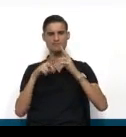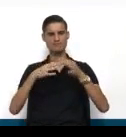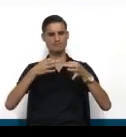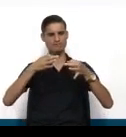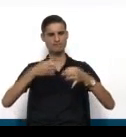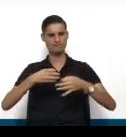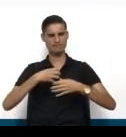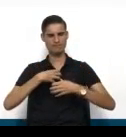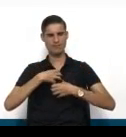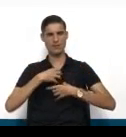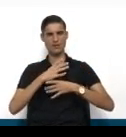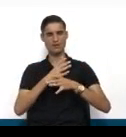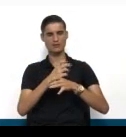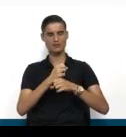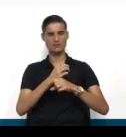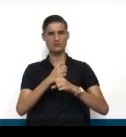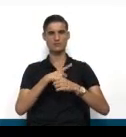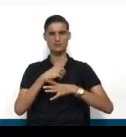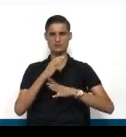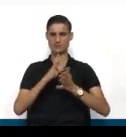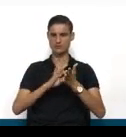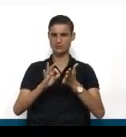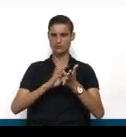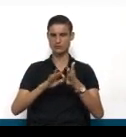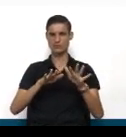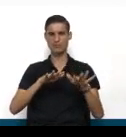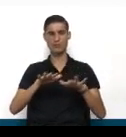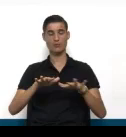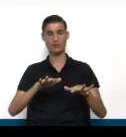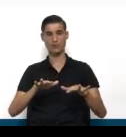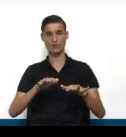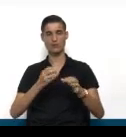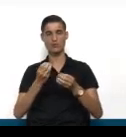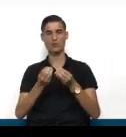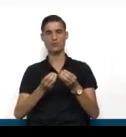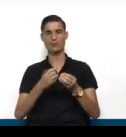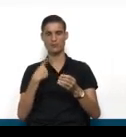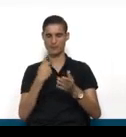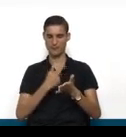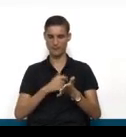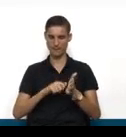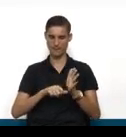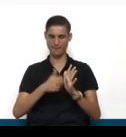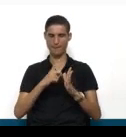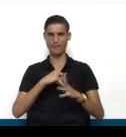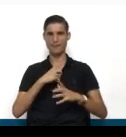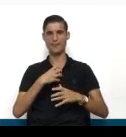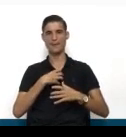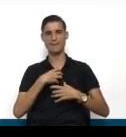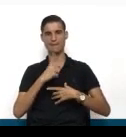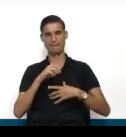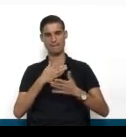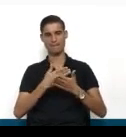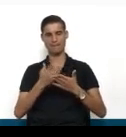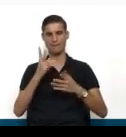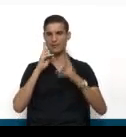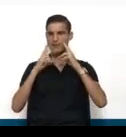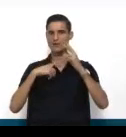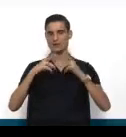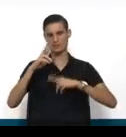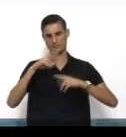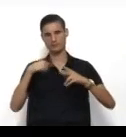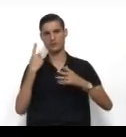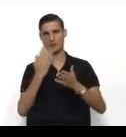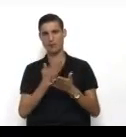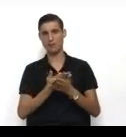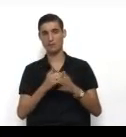exato da equação que descreve esse movimento da corda? Primeiro, nós temos algumas condições, e essas condições vão ser revistas na